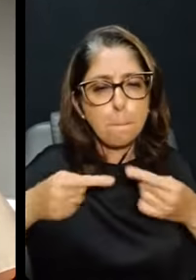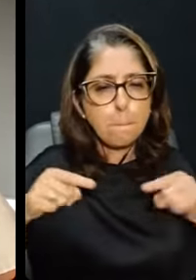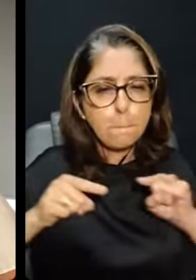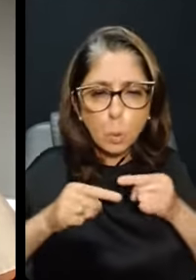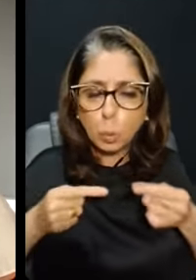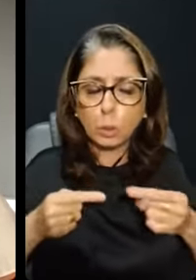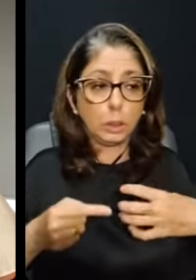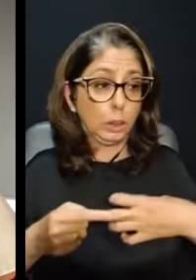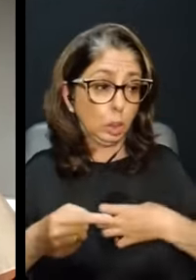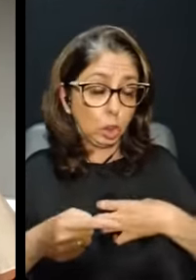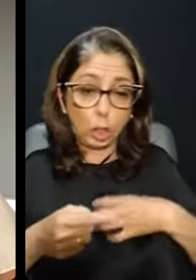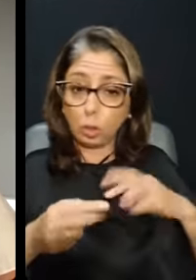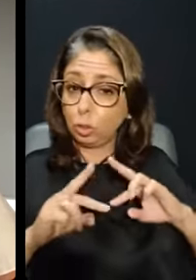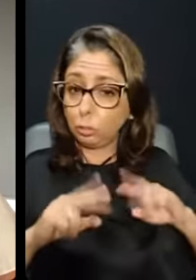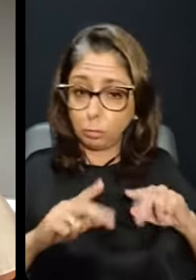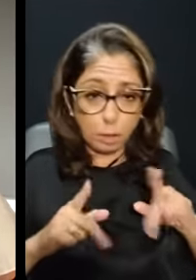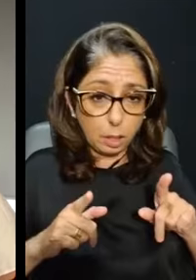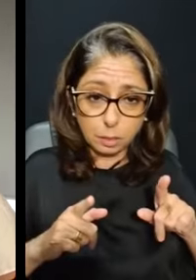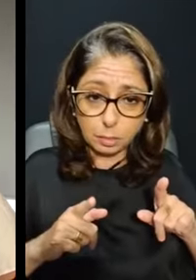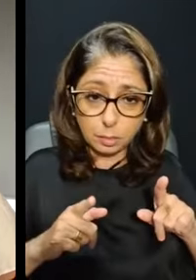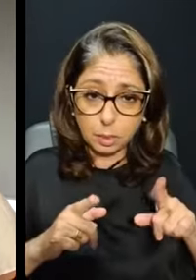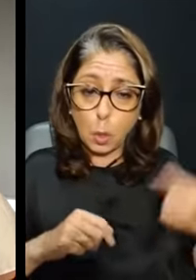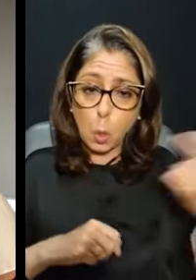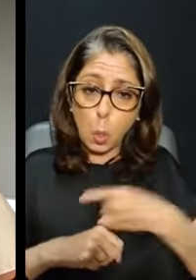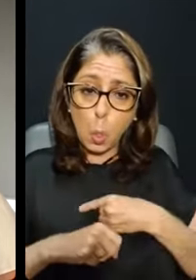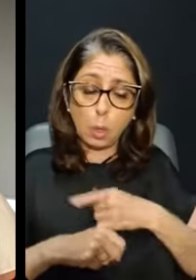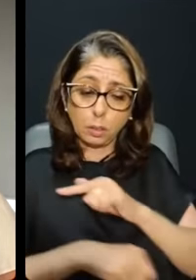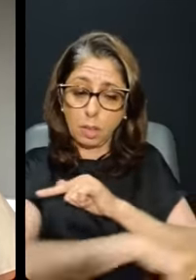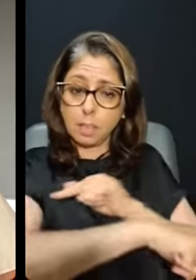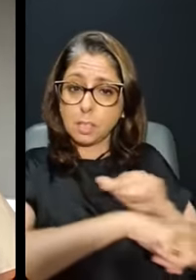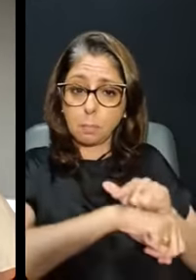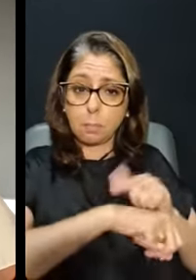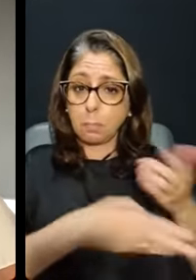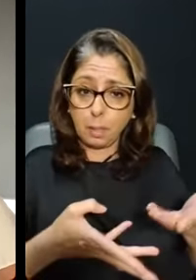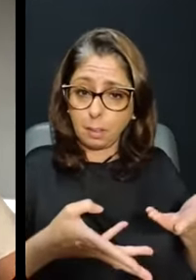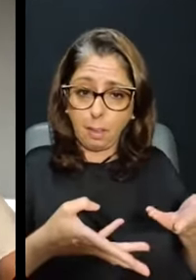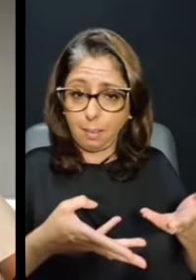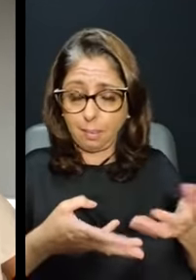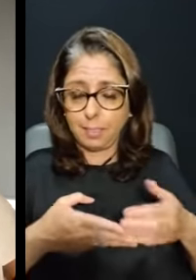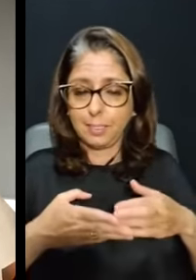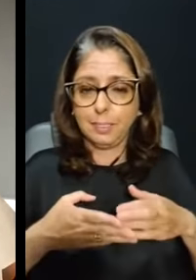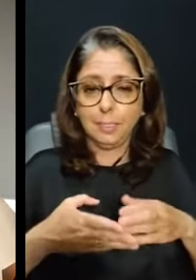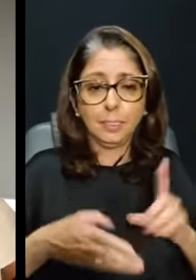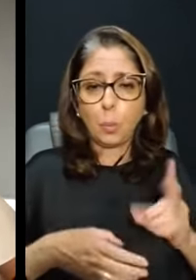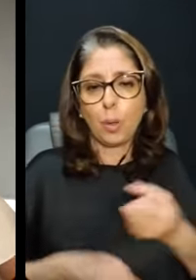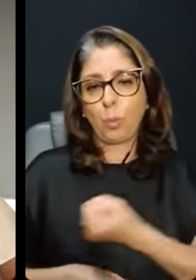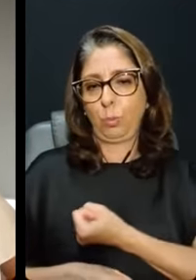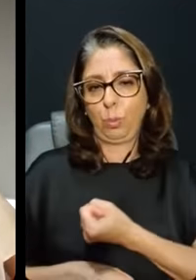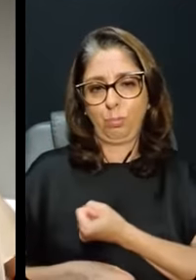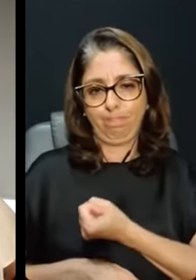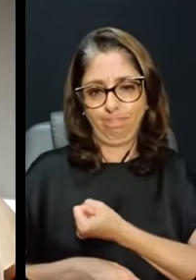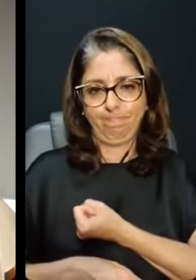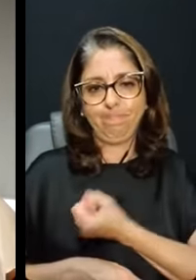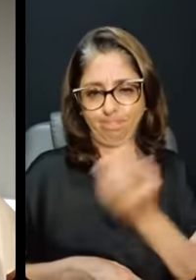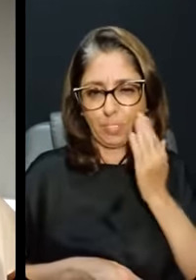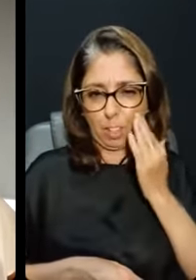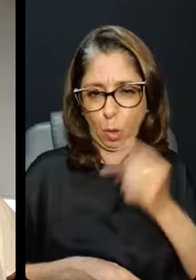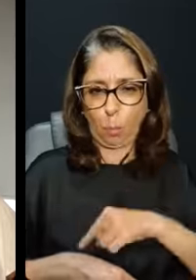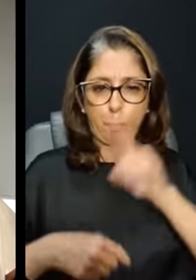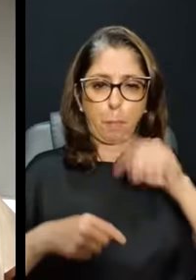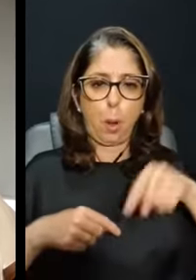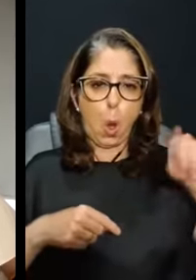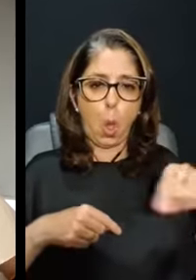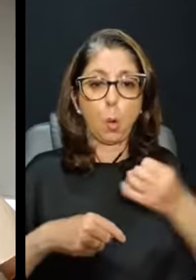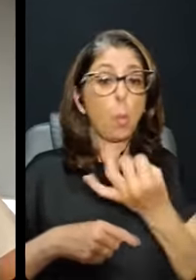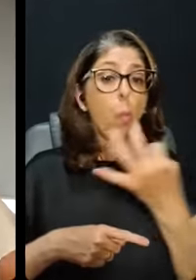não estatísticas, que tem que entrar, né, naquele sistema por conta de um número. E aí eu percebi que tinha que dar um passo atrás,